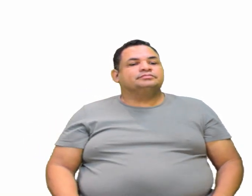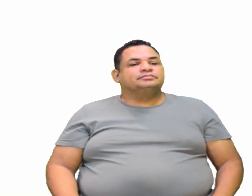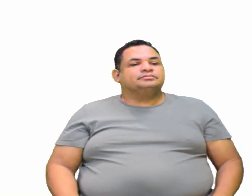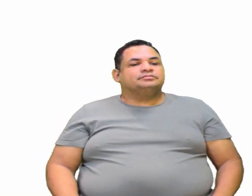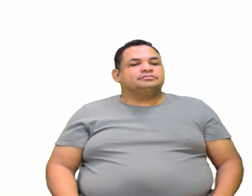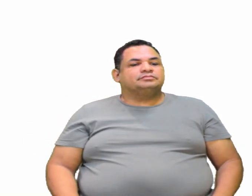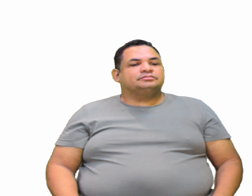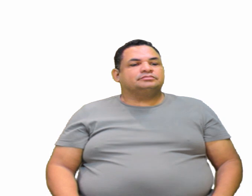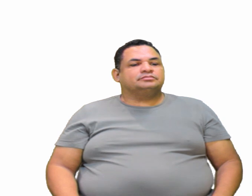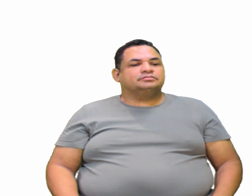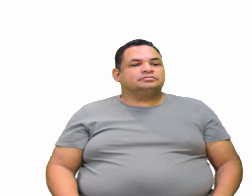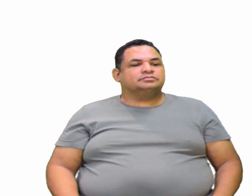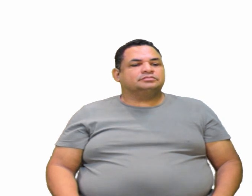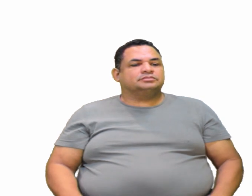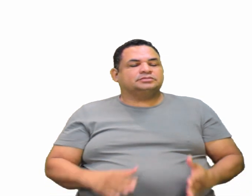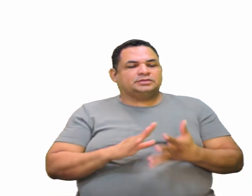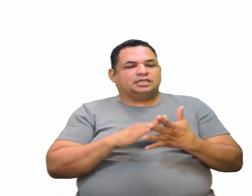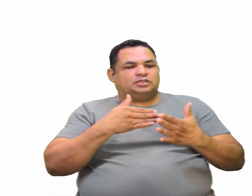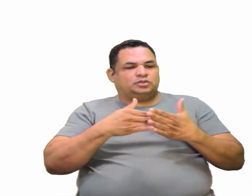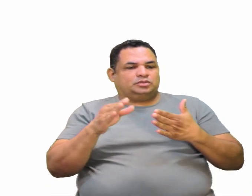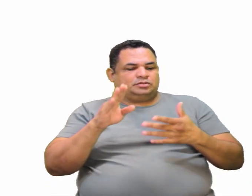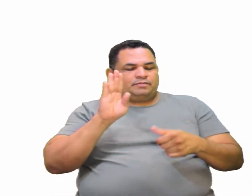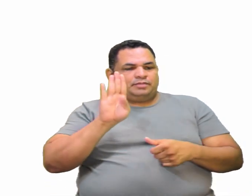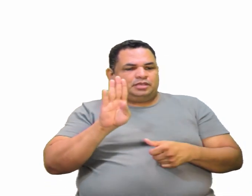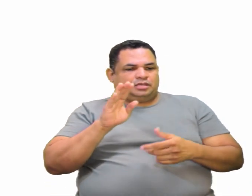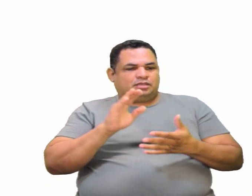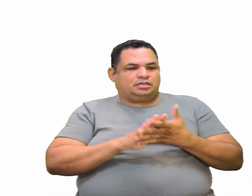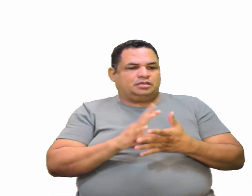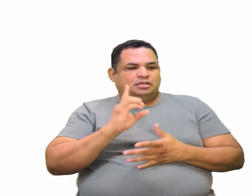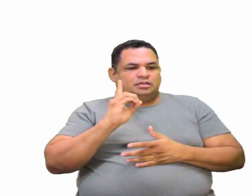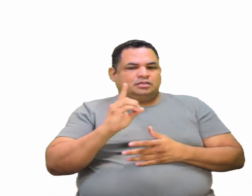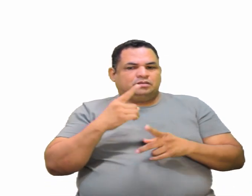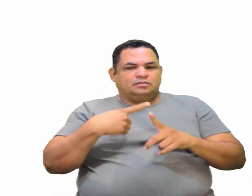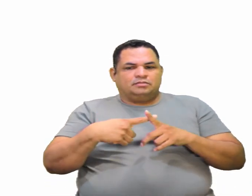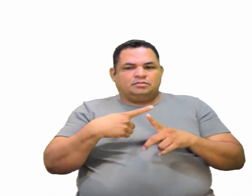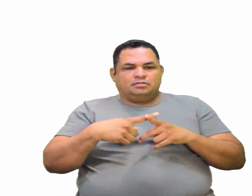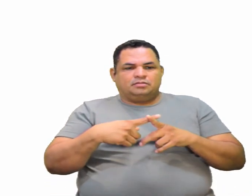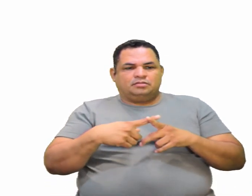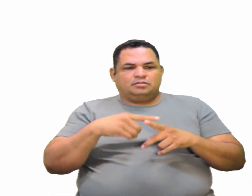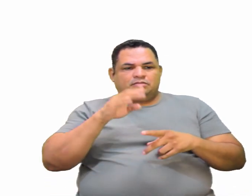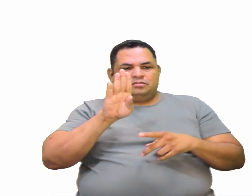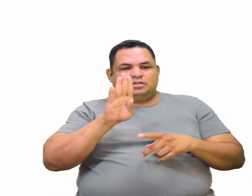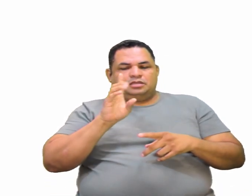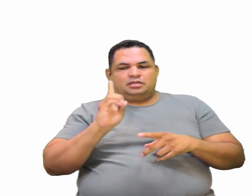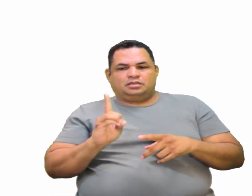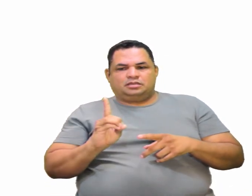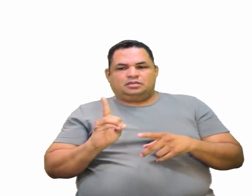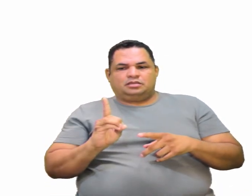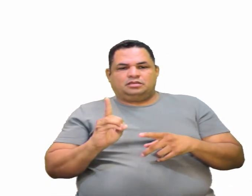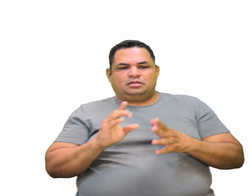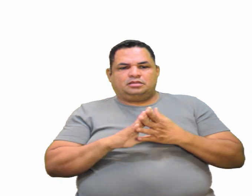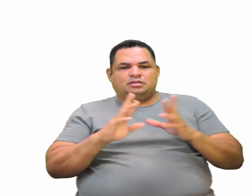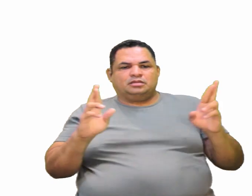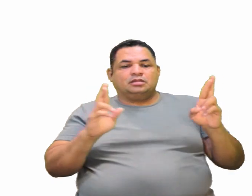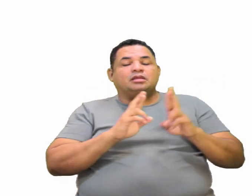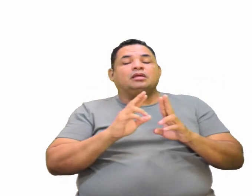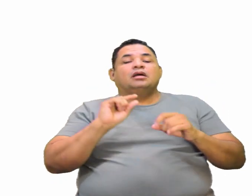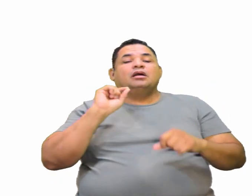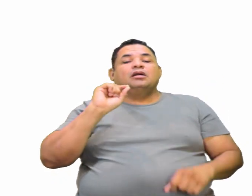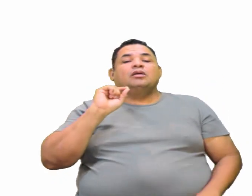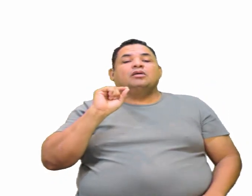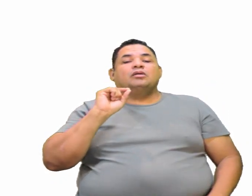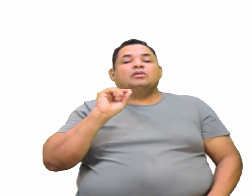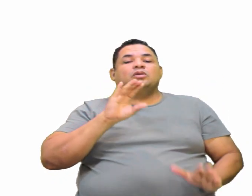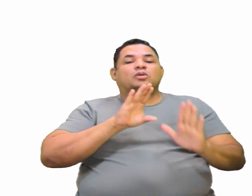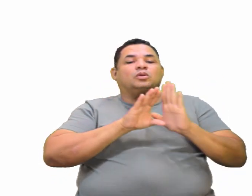aí a alternativa B e a alternativa D, porque tanto a B quanto a D está relacionada ao quê?